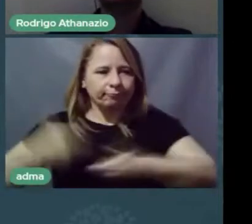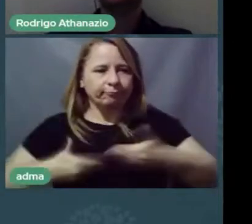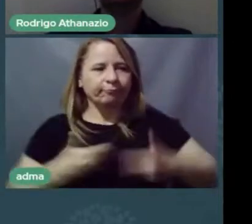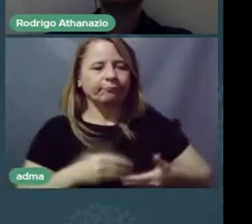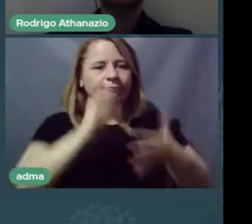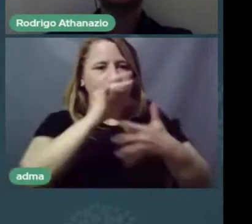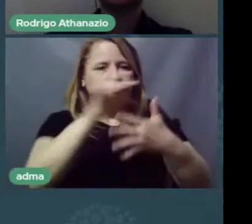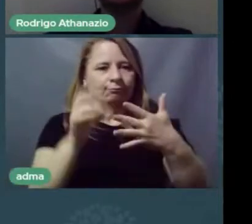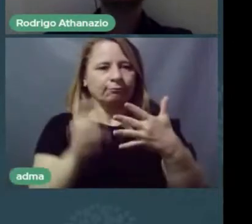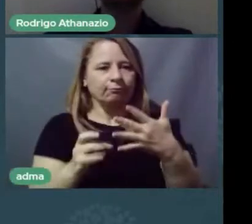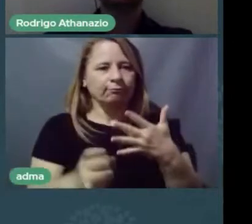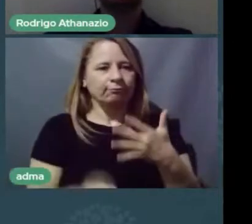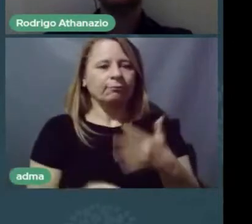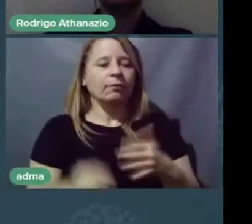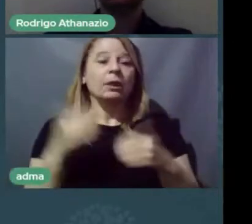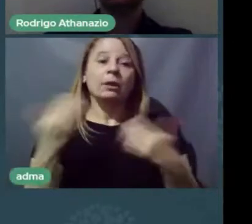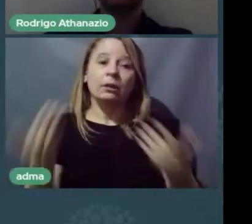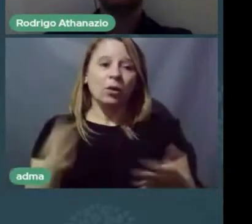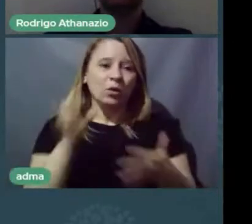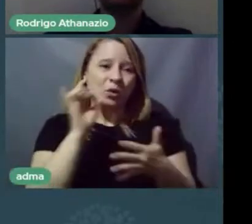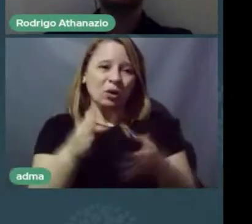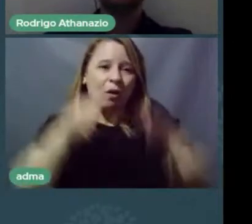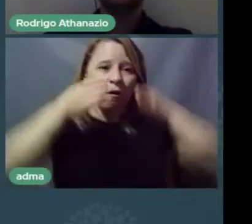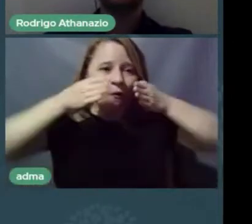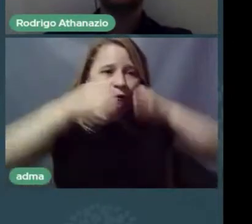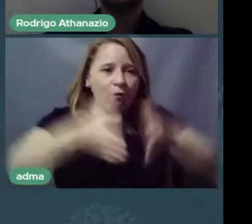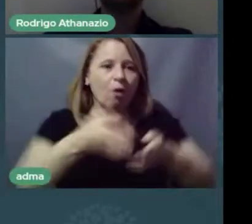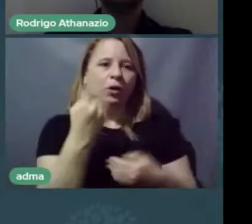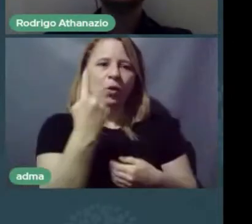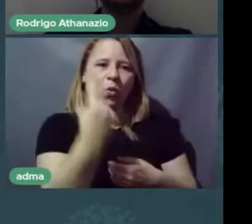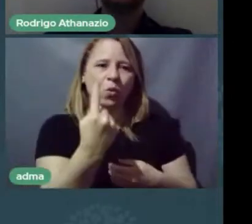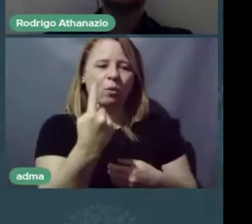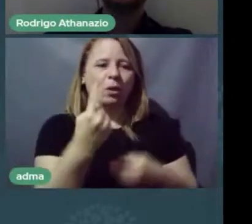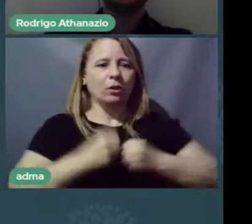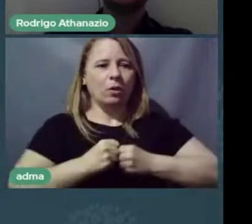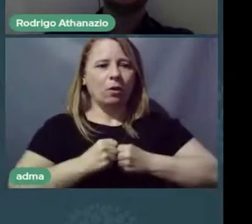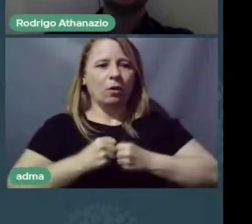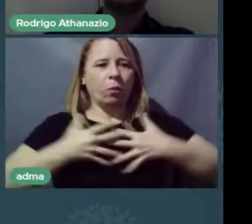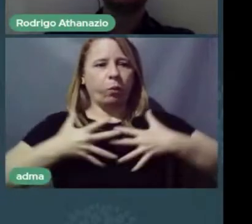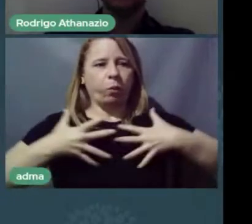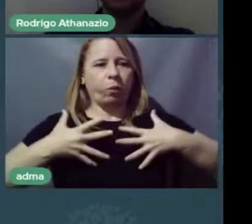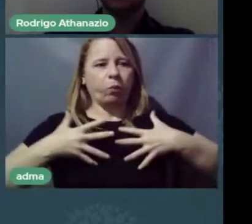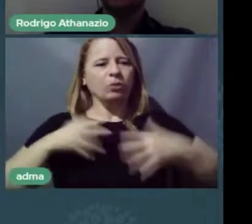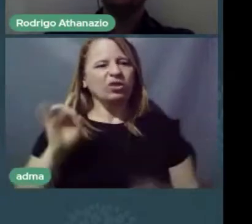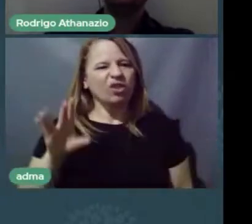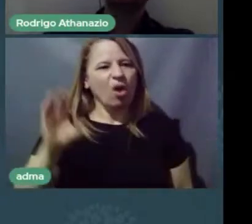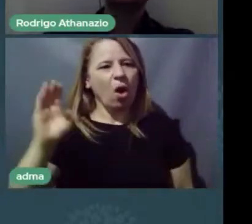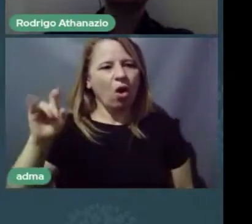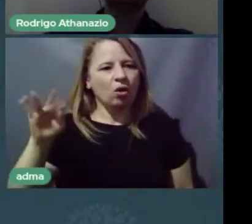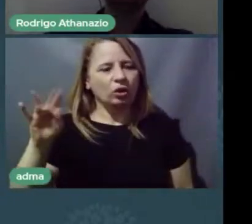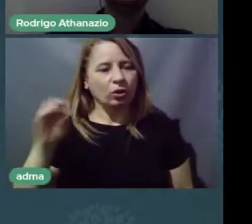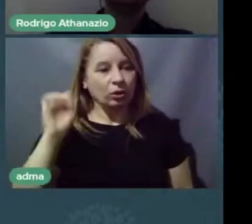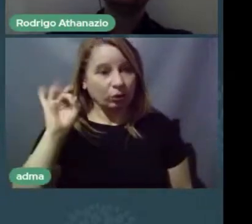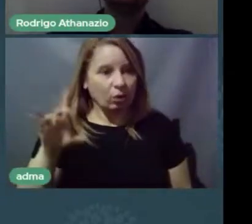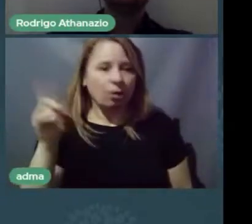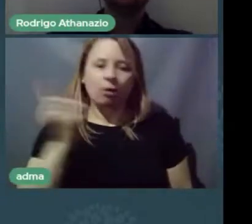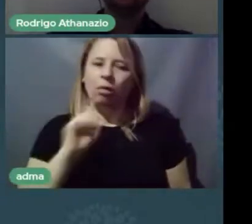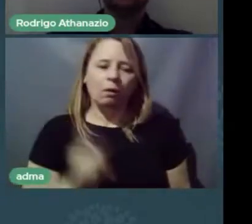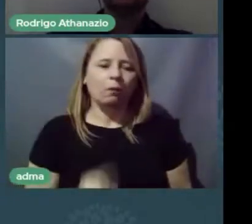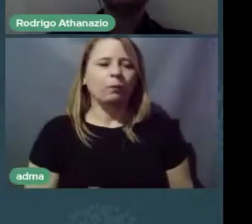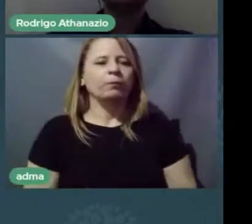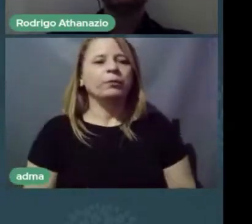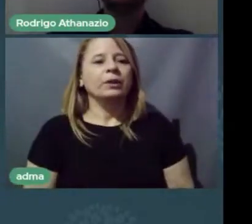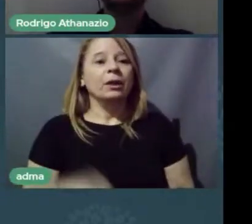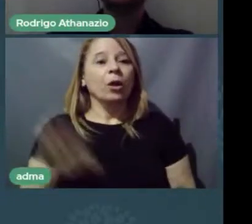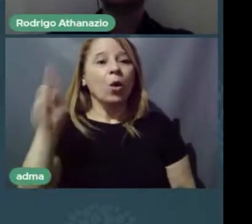Então, não vamos tratar a asma somente com broncodilatador, a gente precisa do corticoide inalatório. O uso inadvertido de